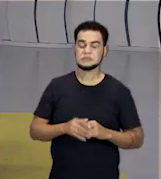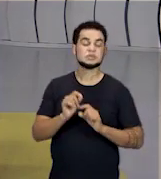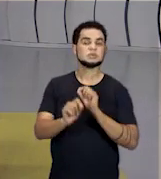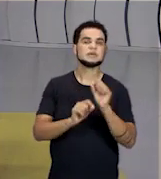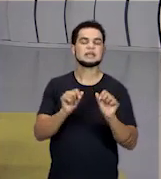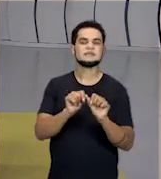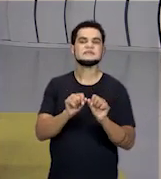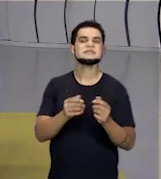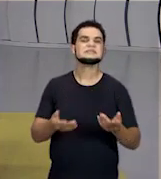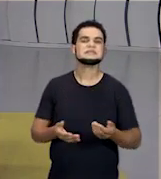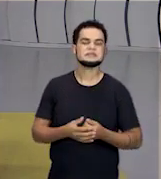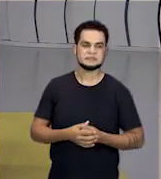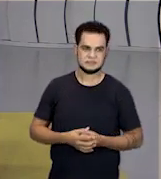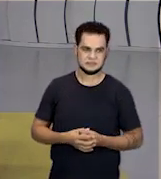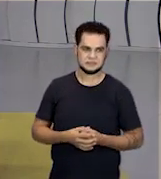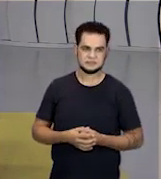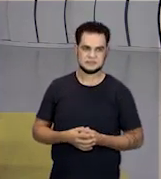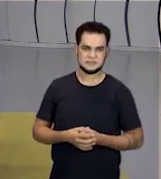vai